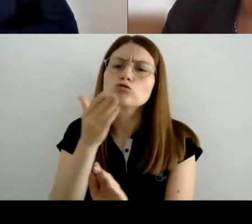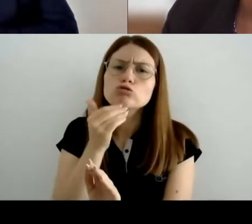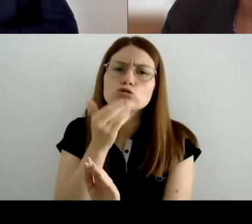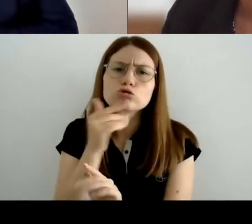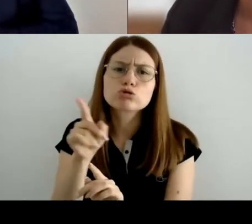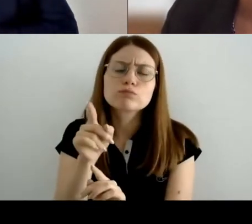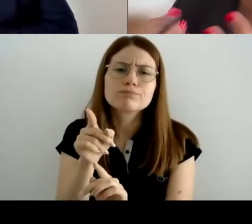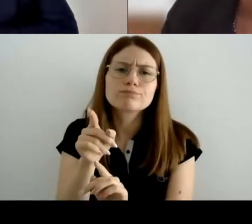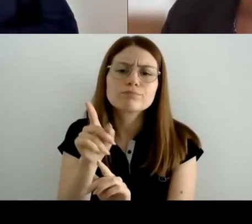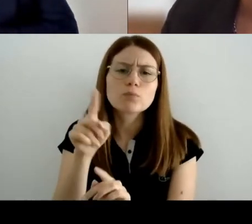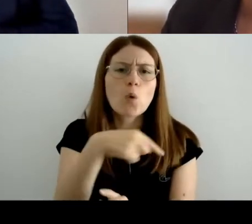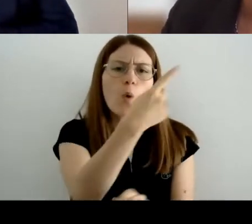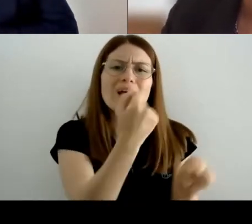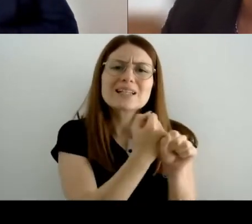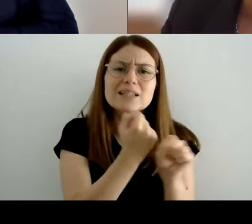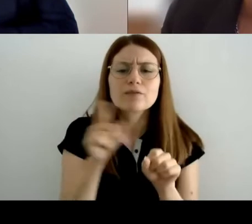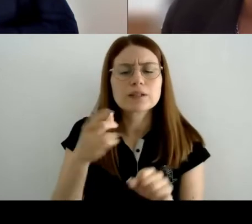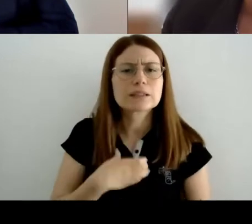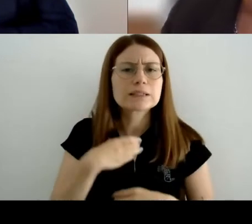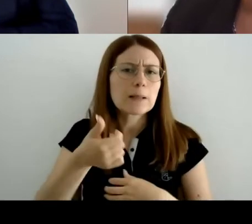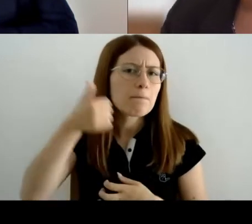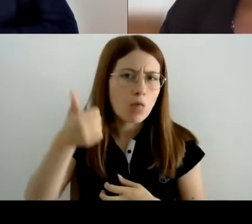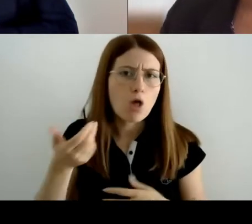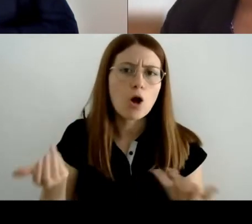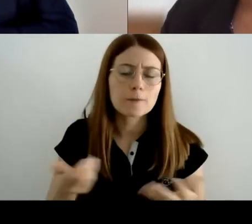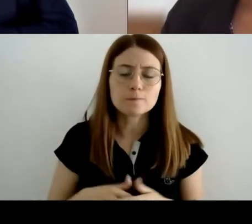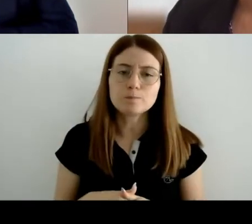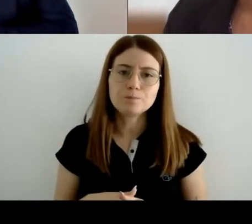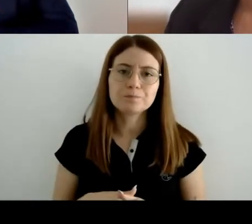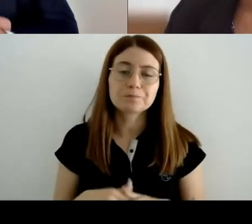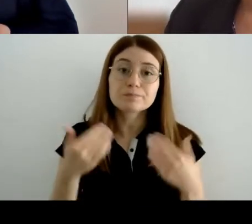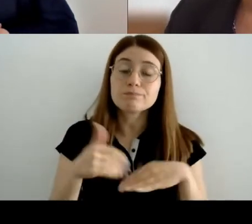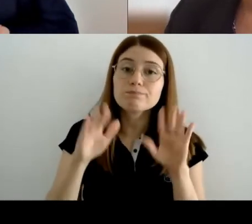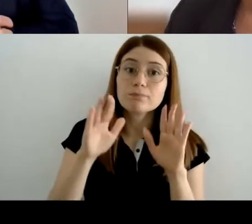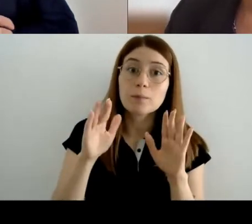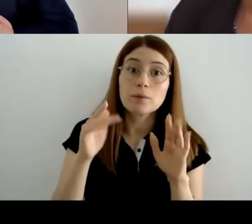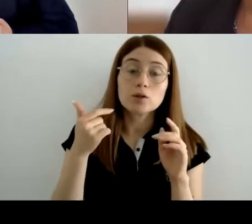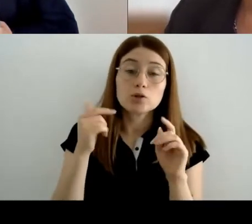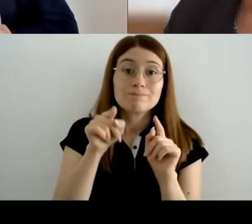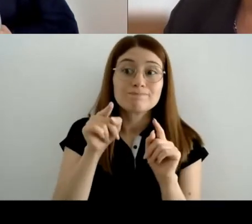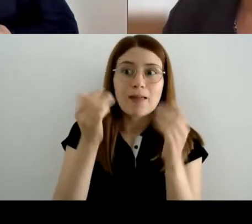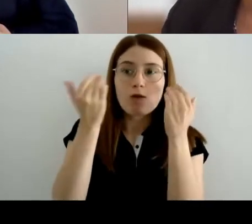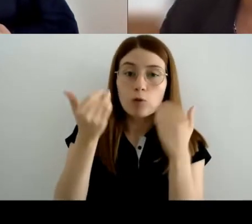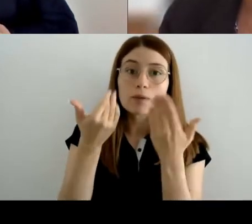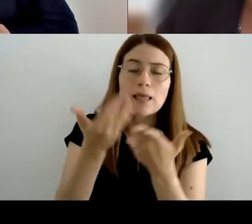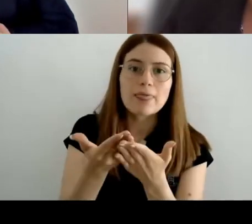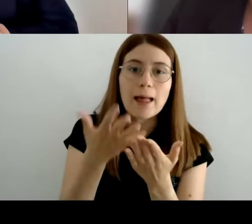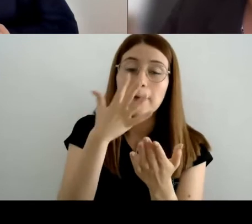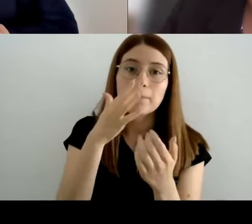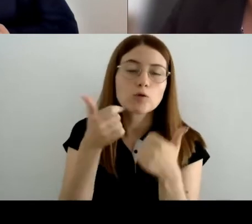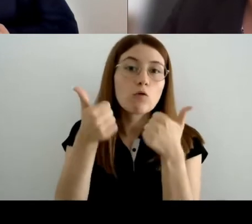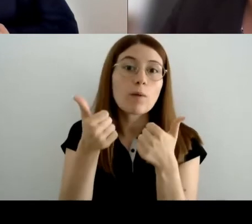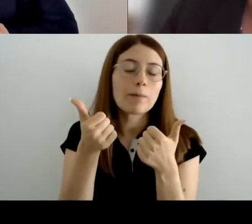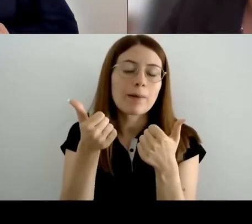ou cedidas a serviços onde elas se sentissem melhor. Só que a mensagem não foi bem trabalhada no nosso sentido, portanto o foco